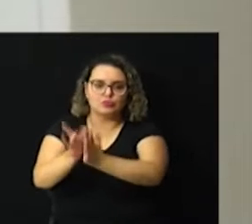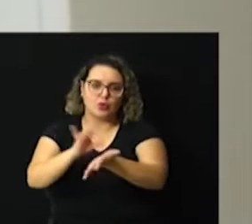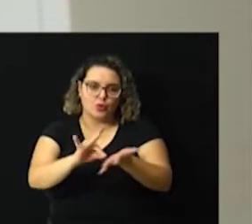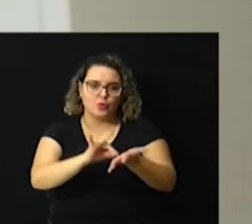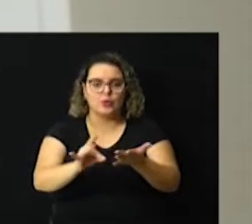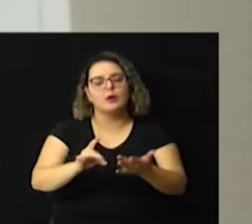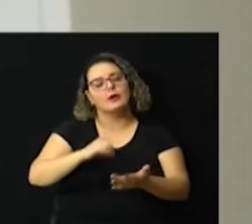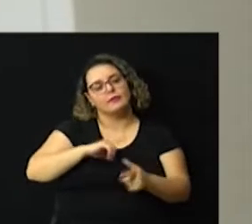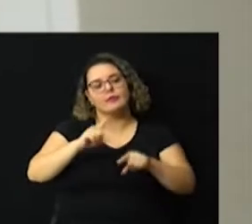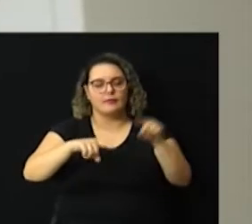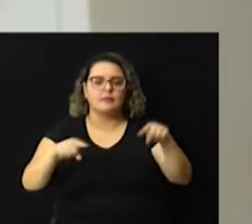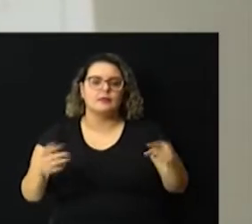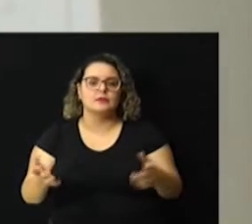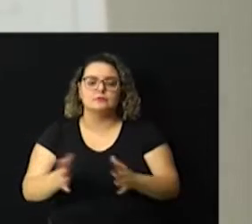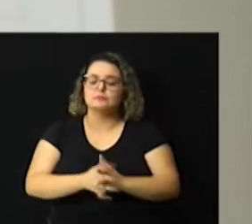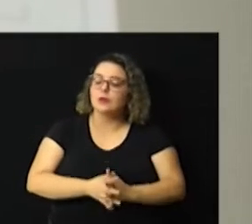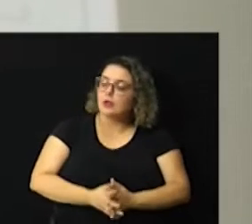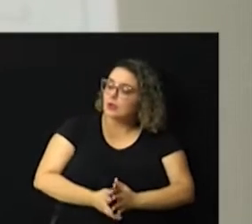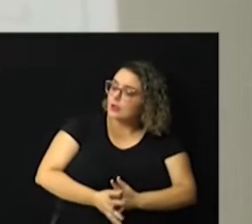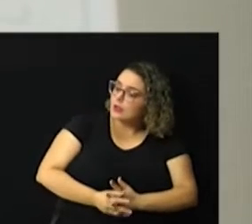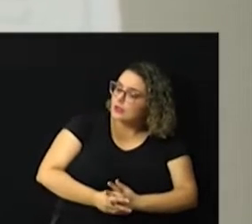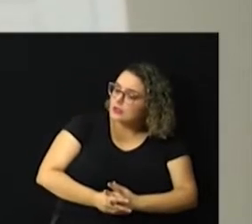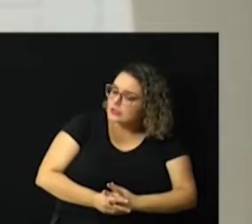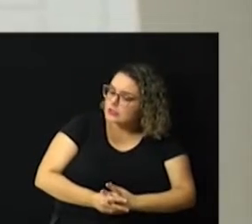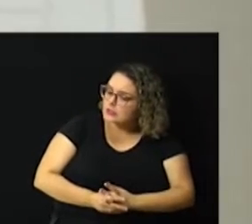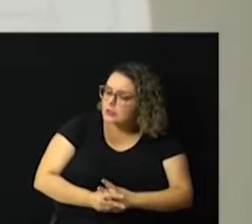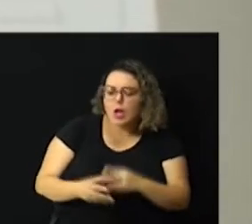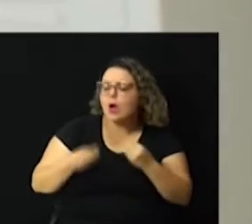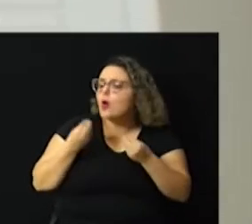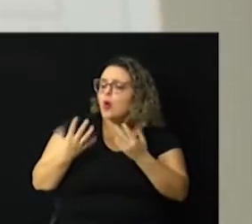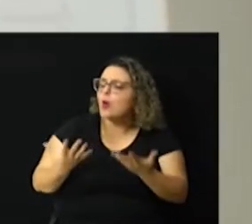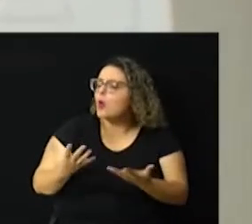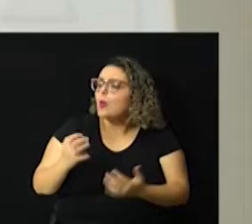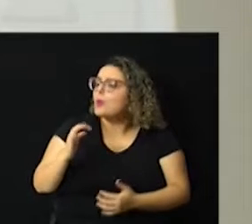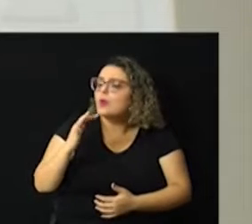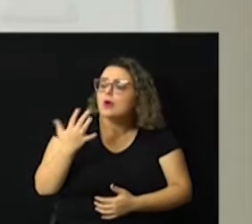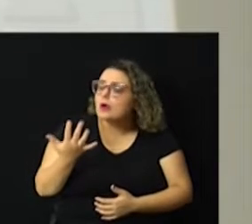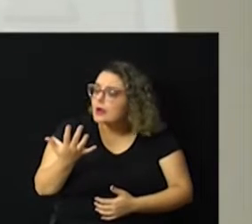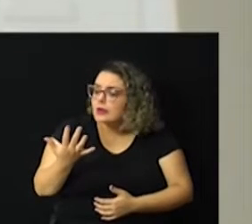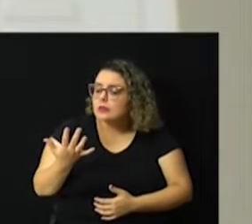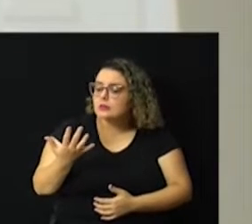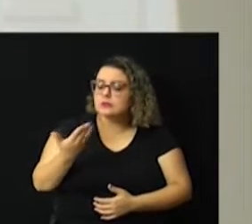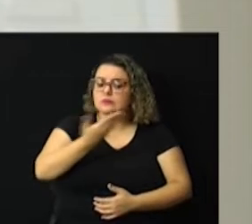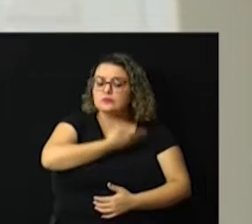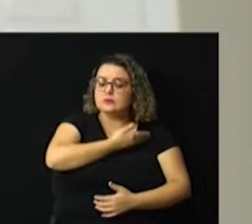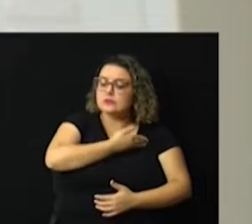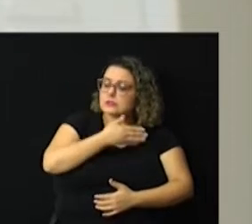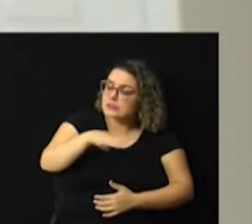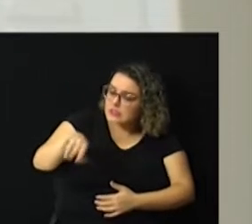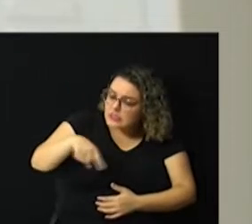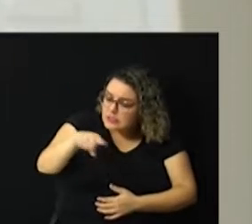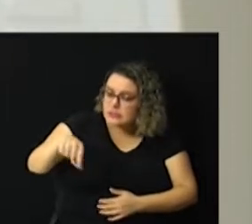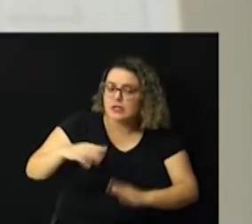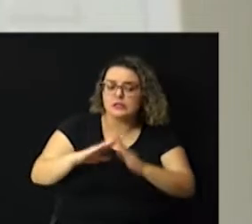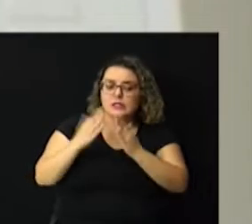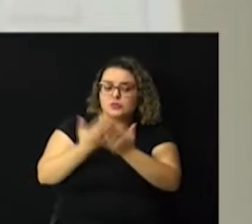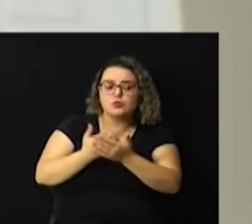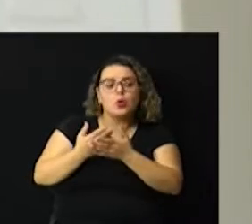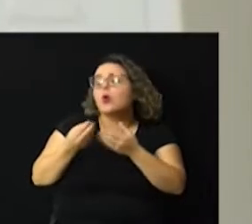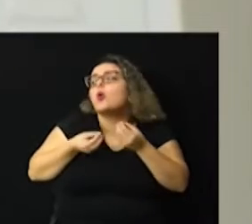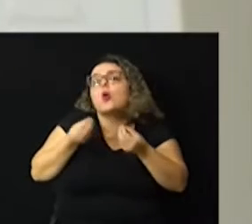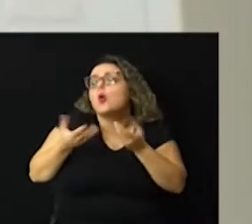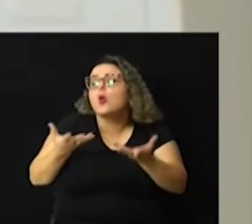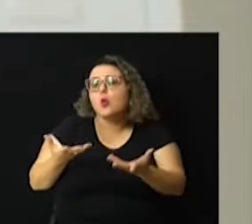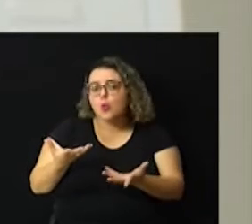variações. Bom, e como repercutiu aí entre vocês, os seus amigos aqui da escola,